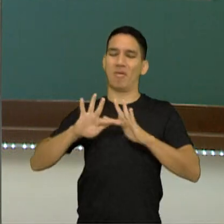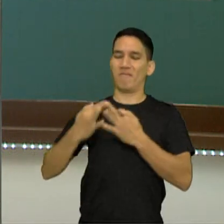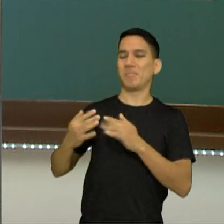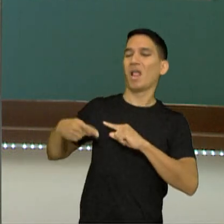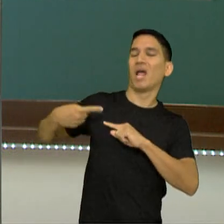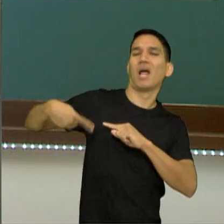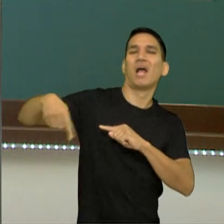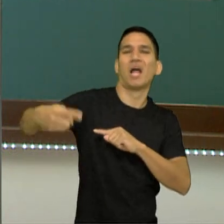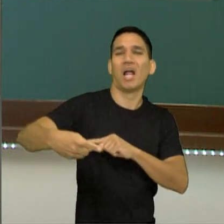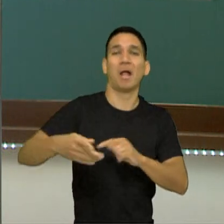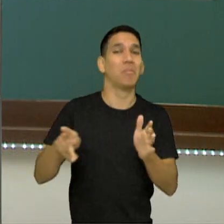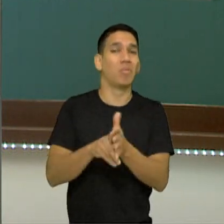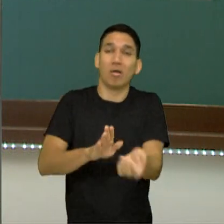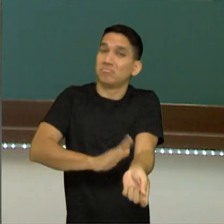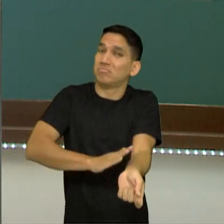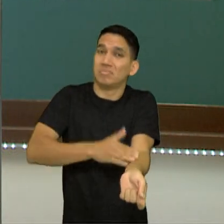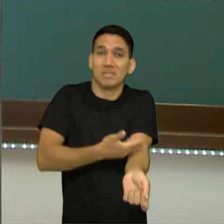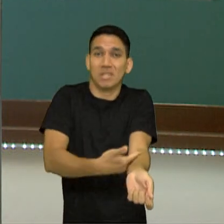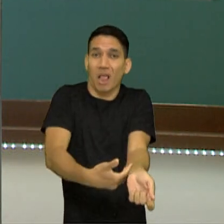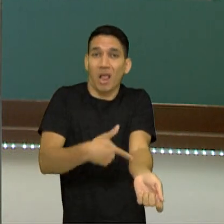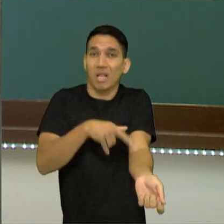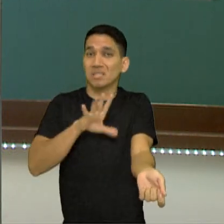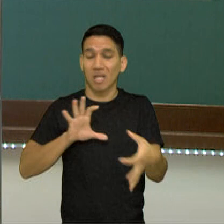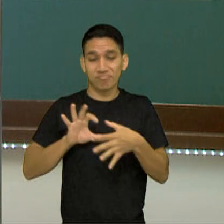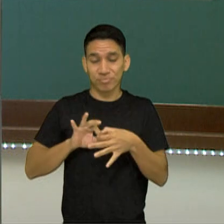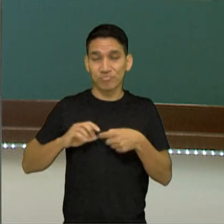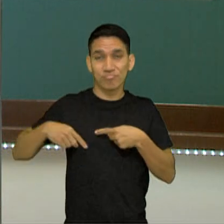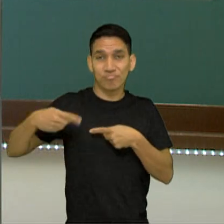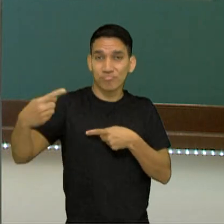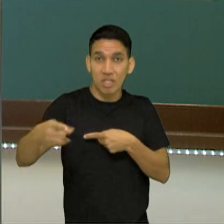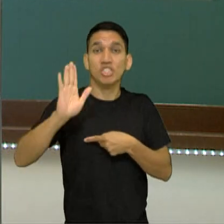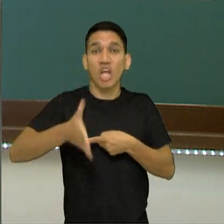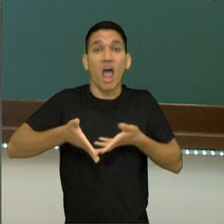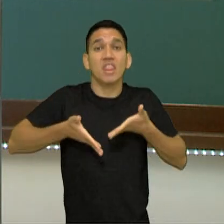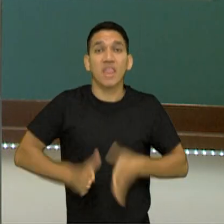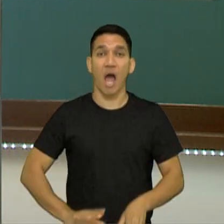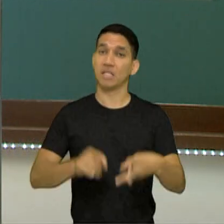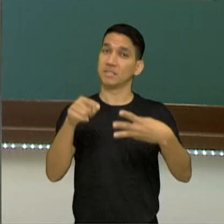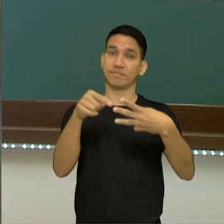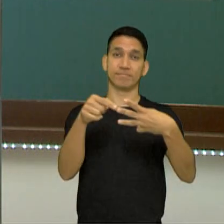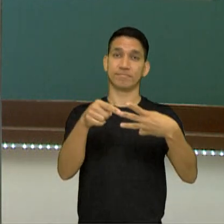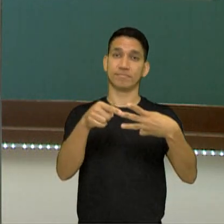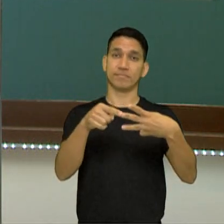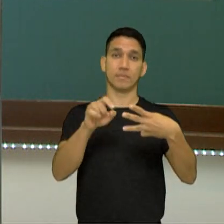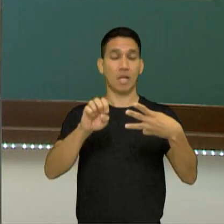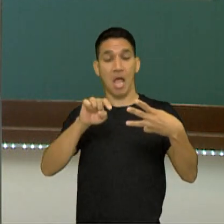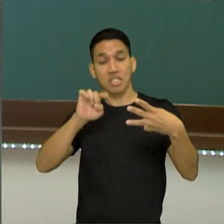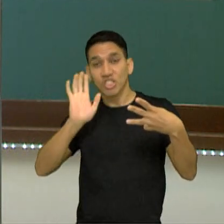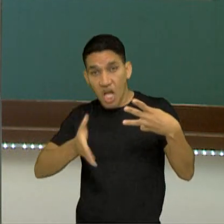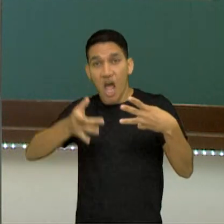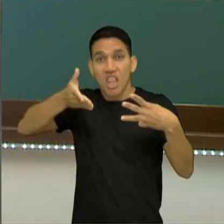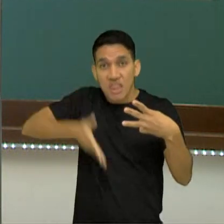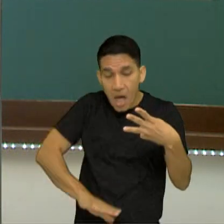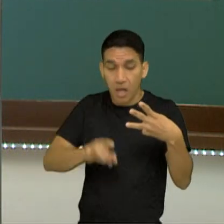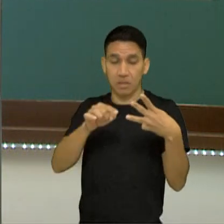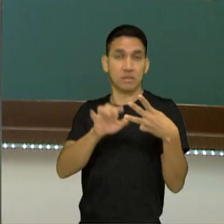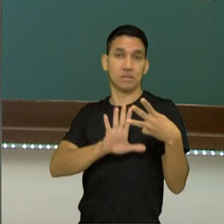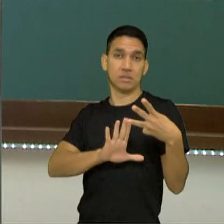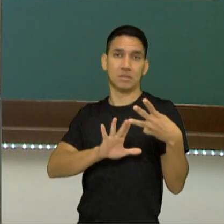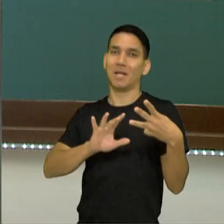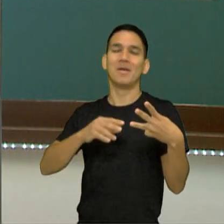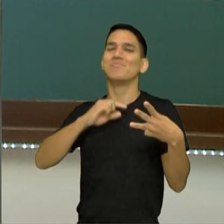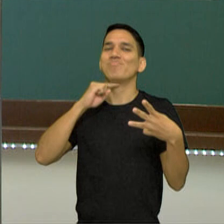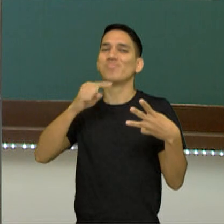questão de sangue. Você nasce nobre, não há como você se tornar nobre. Então a gente vai ter,